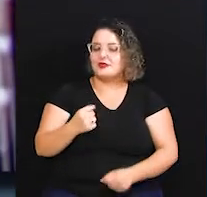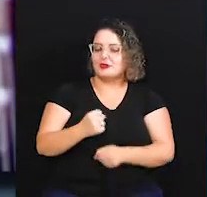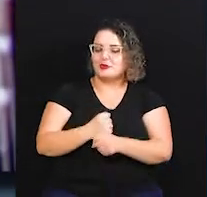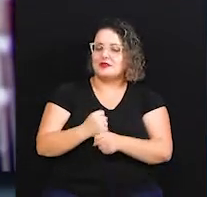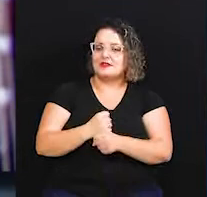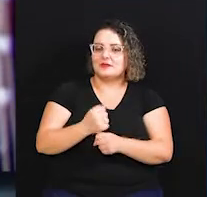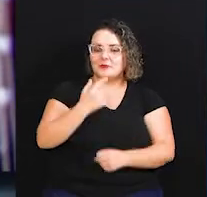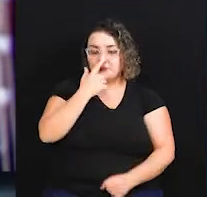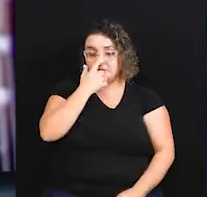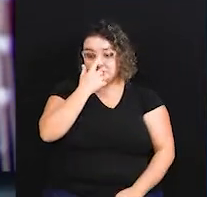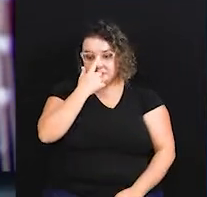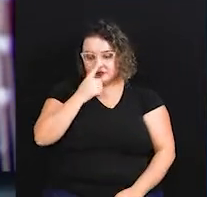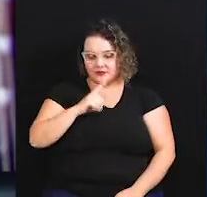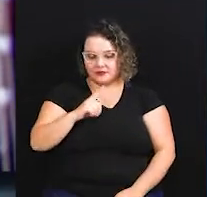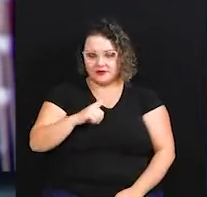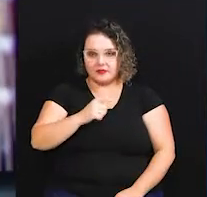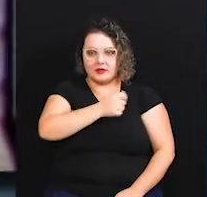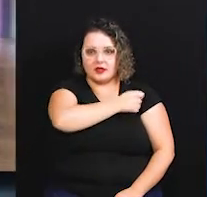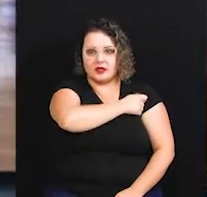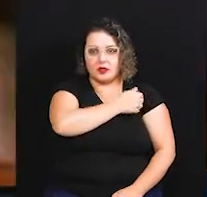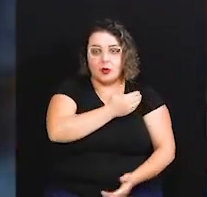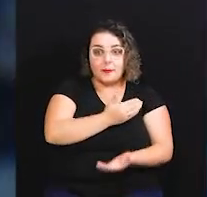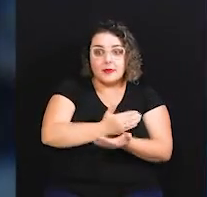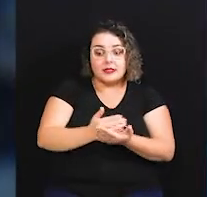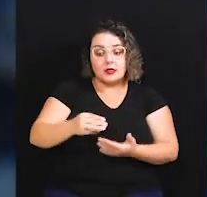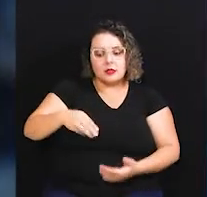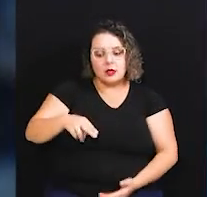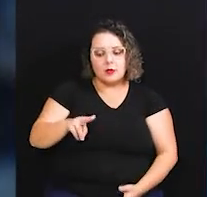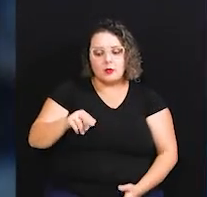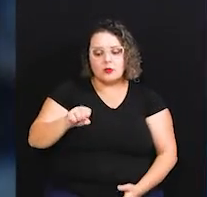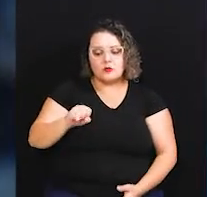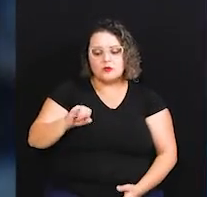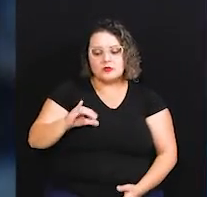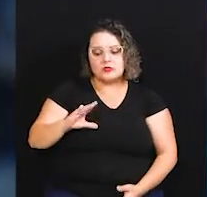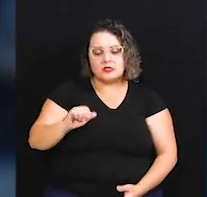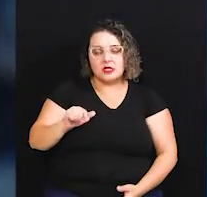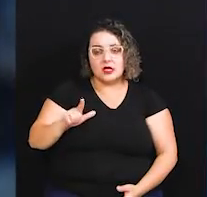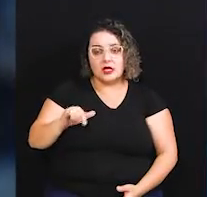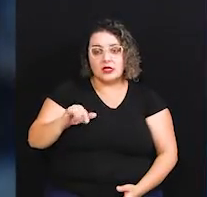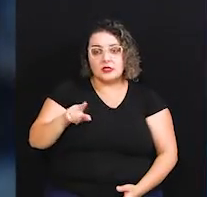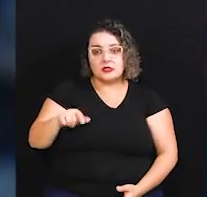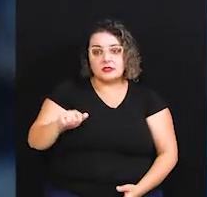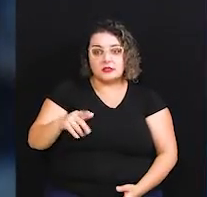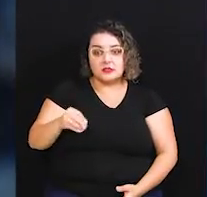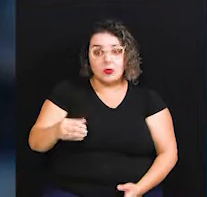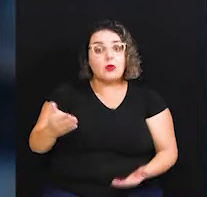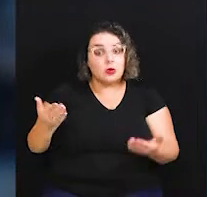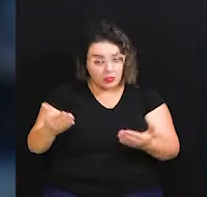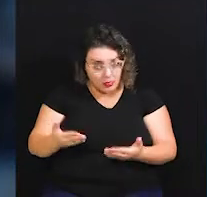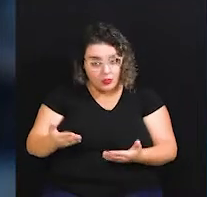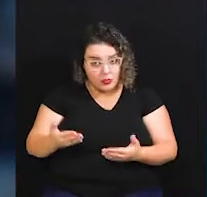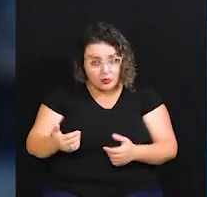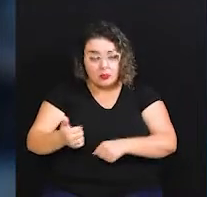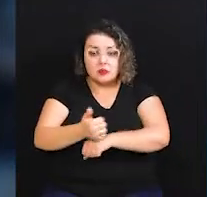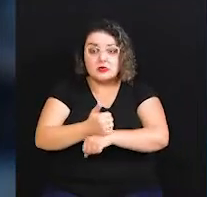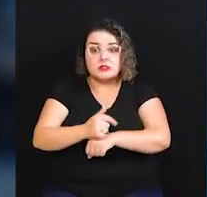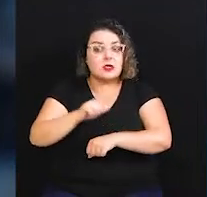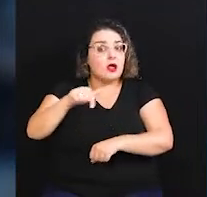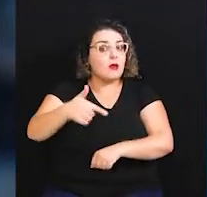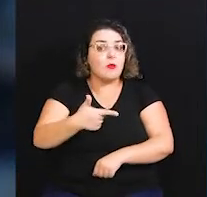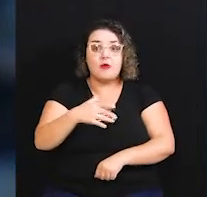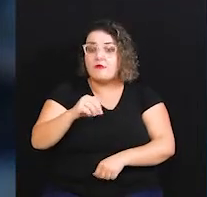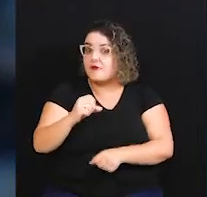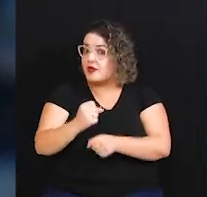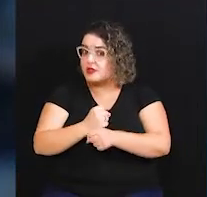anos. Já vi alunos que começaram na aula de musicalização e hoje são músicos profissionais depois de 20